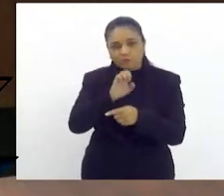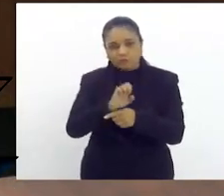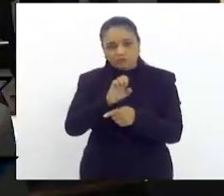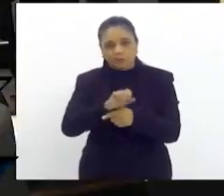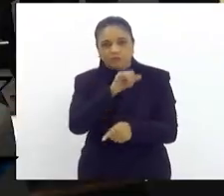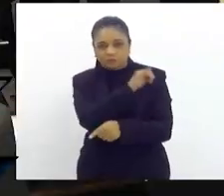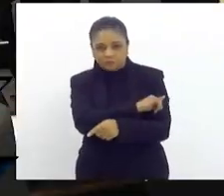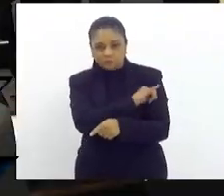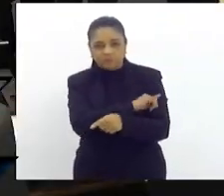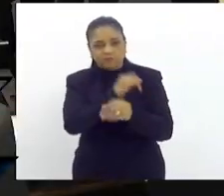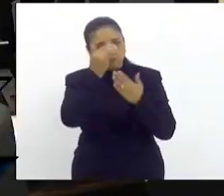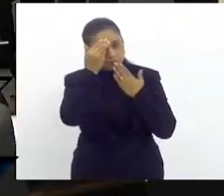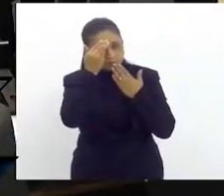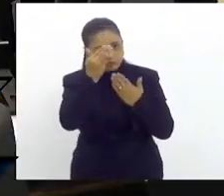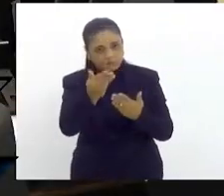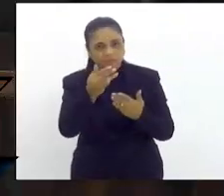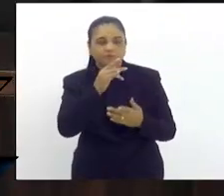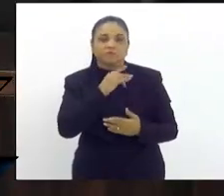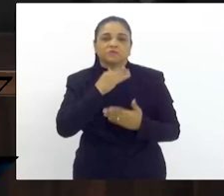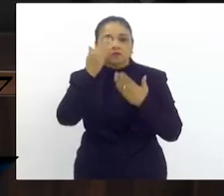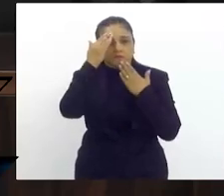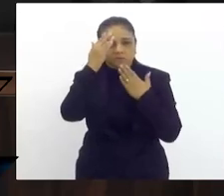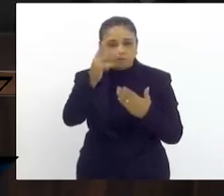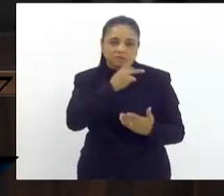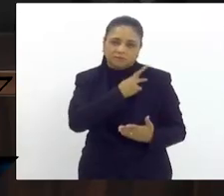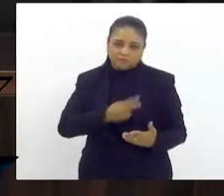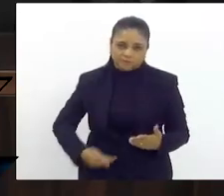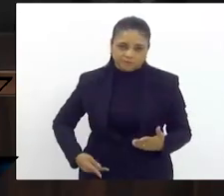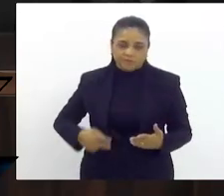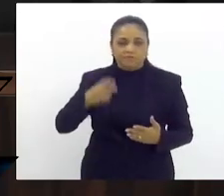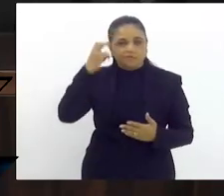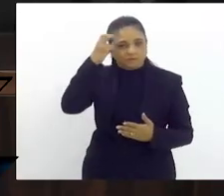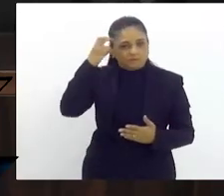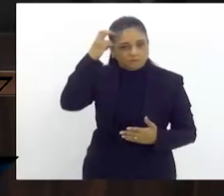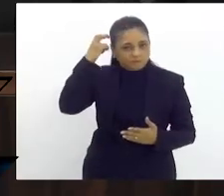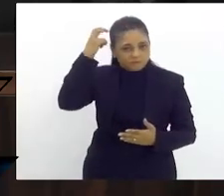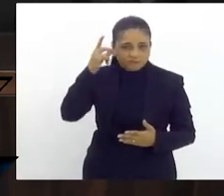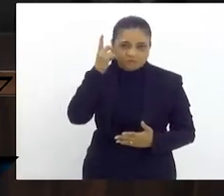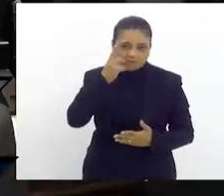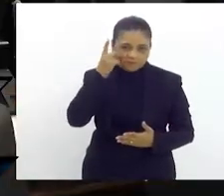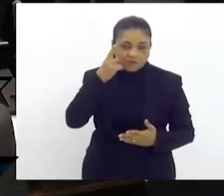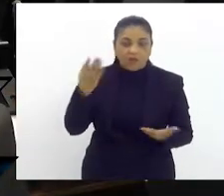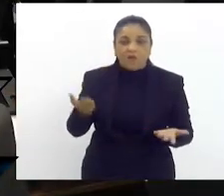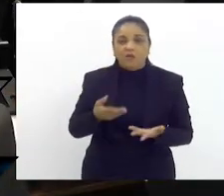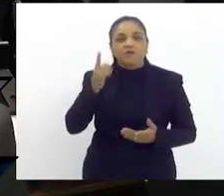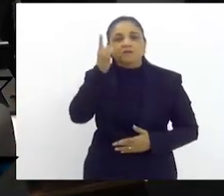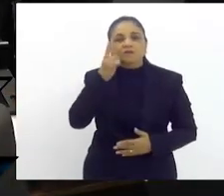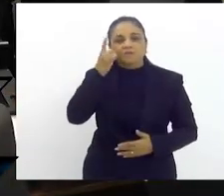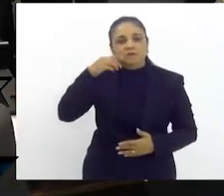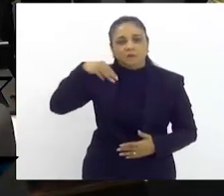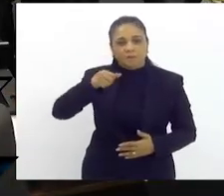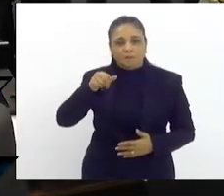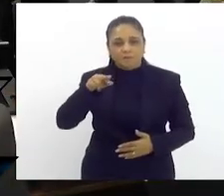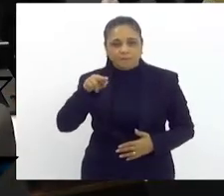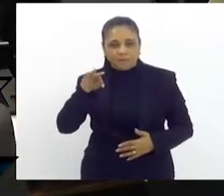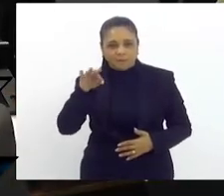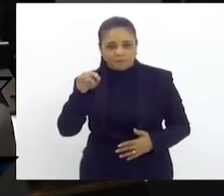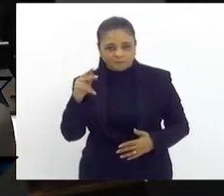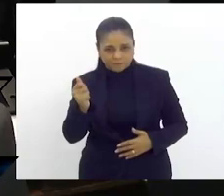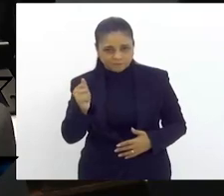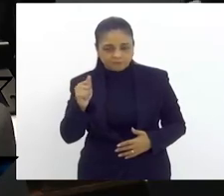Janeiro Obrigado Deputado Verônica deputada Marta Rocha por favor Presidente Boa tarde